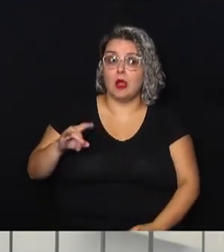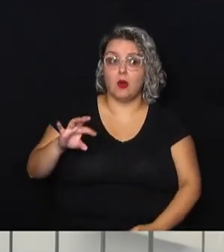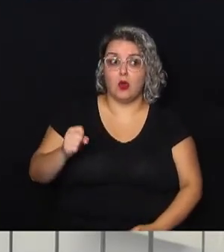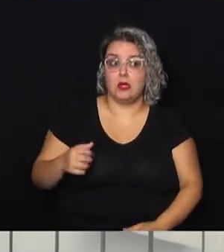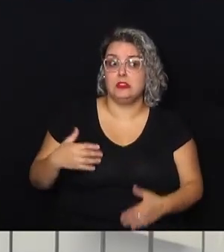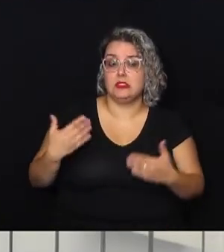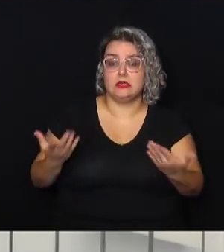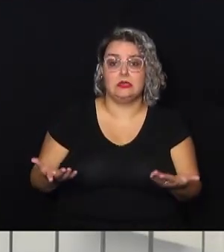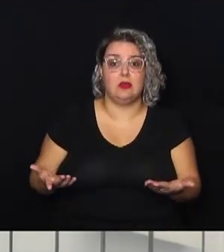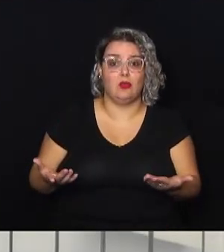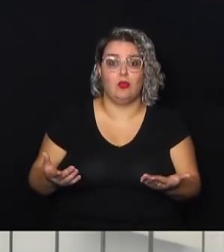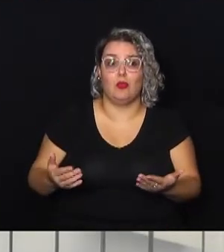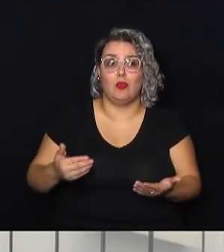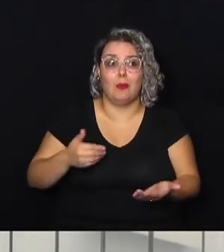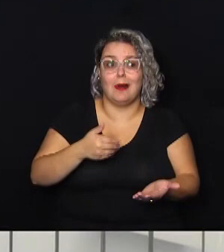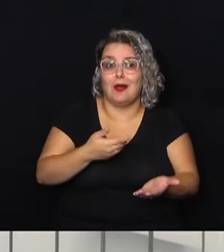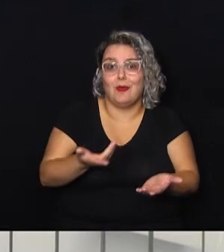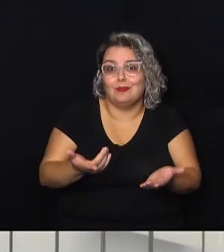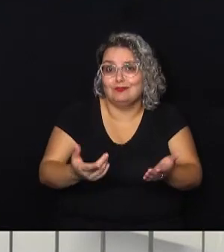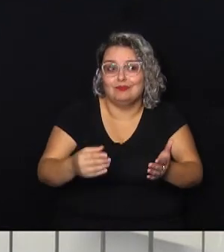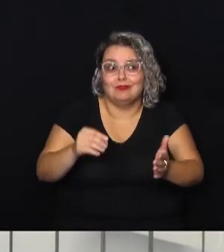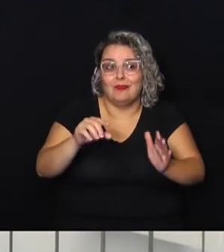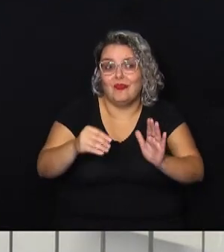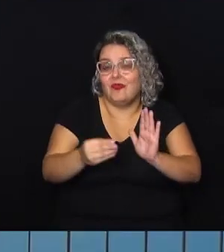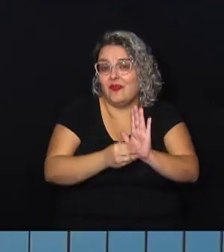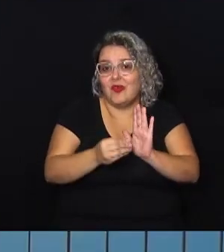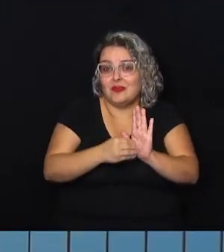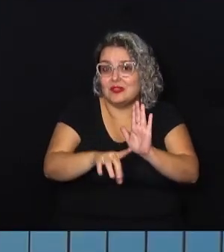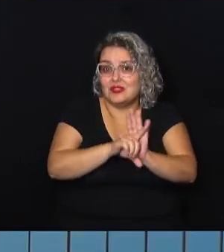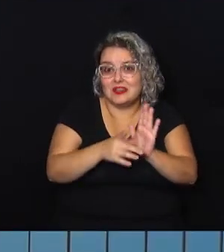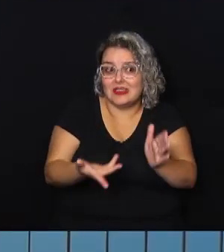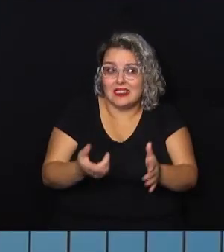infração é essa? Tem a ver com direitos autorais?